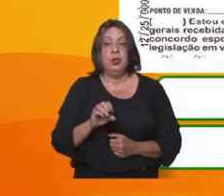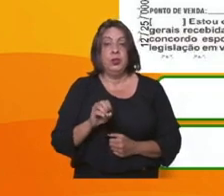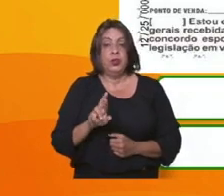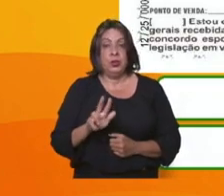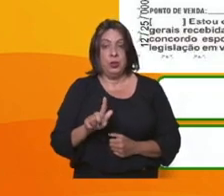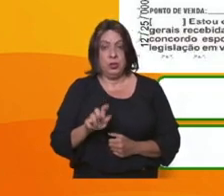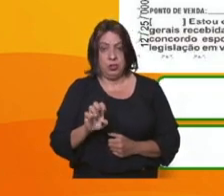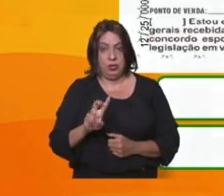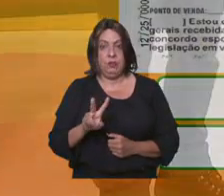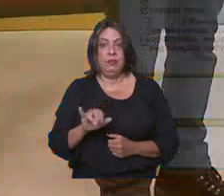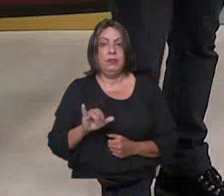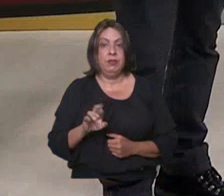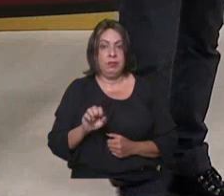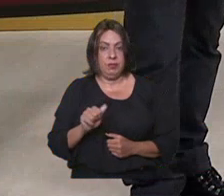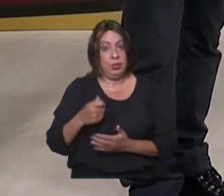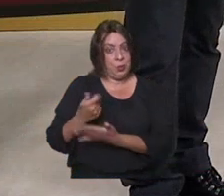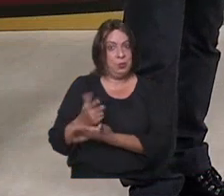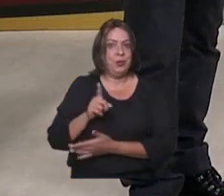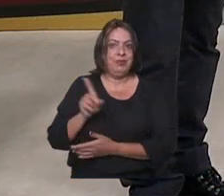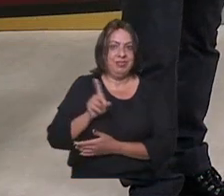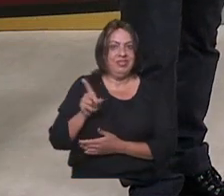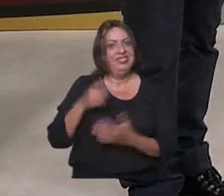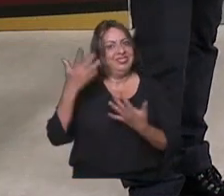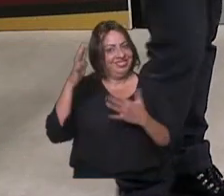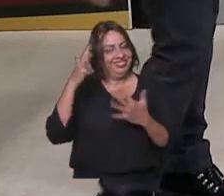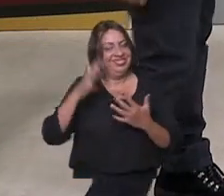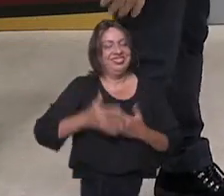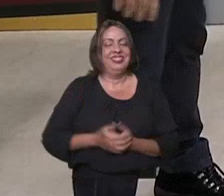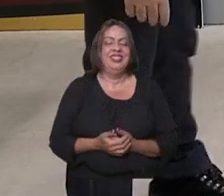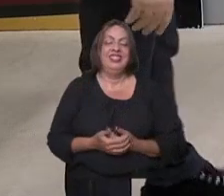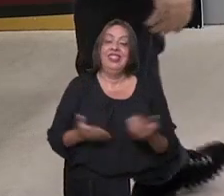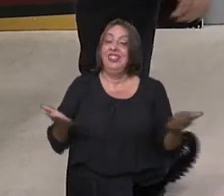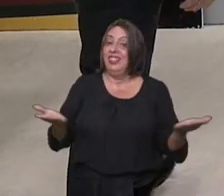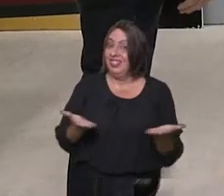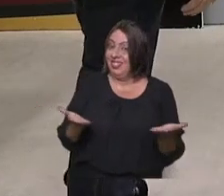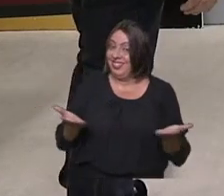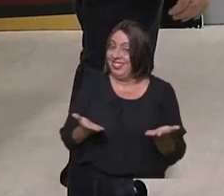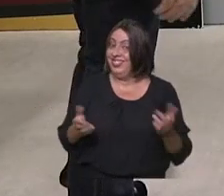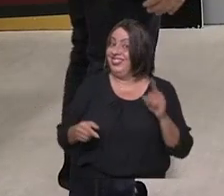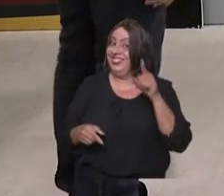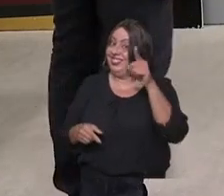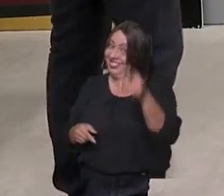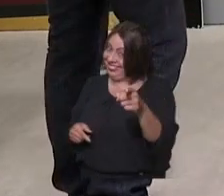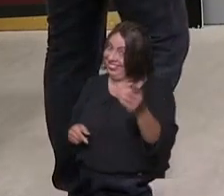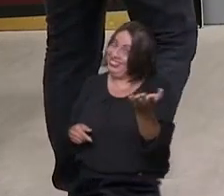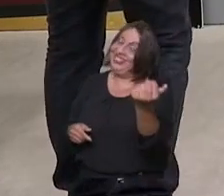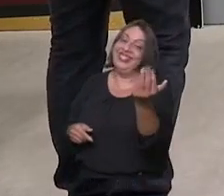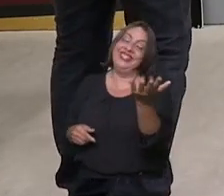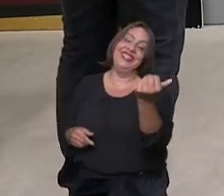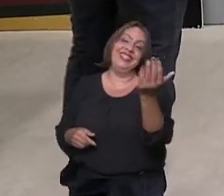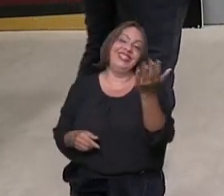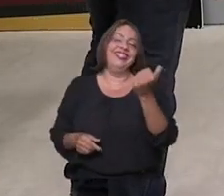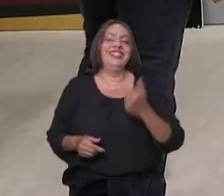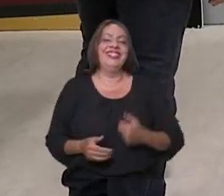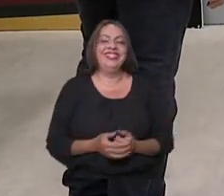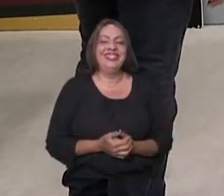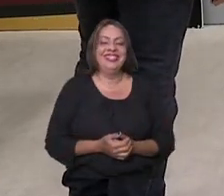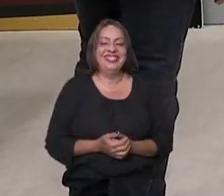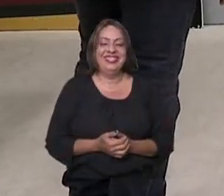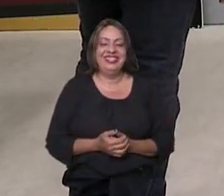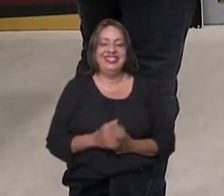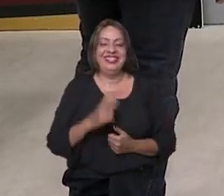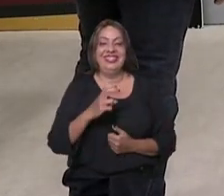a R$500 confirmados. Portanto, parabéns! E agora, será que é você? Vem, vem, vem com a gente. Olha